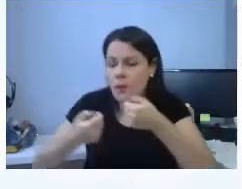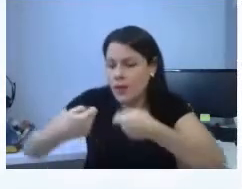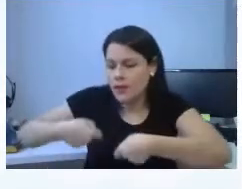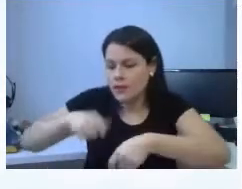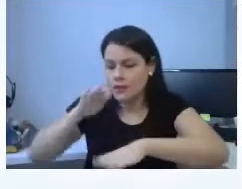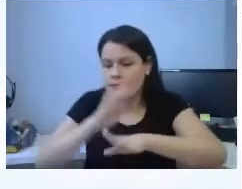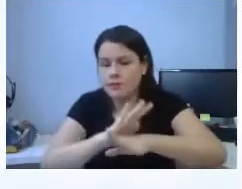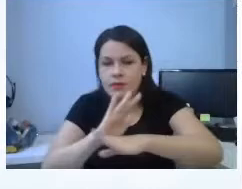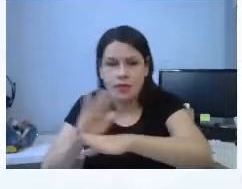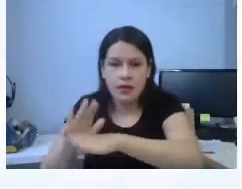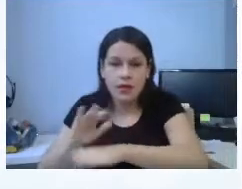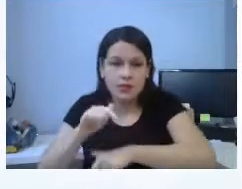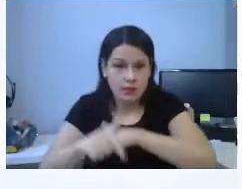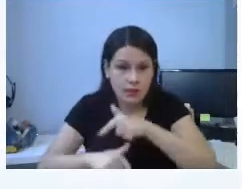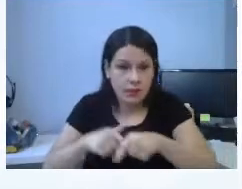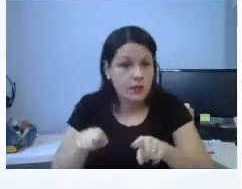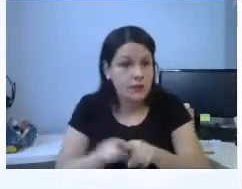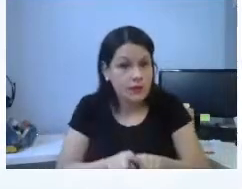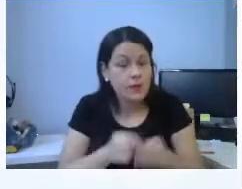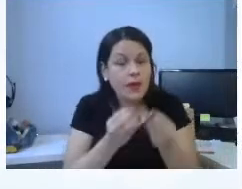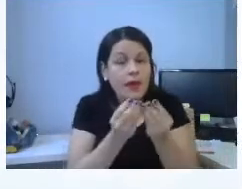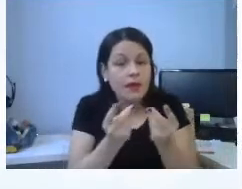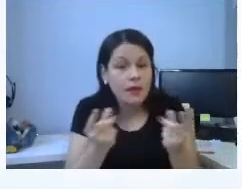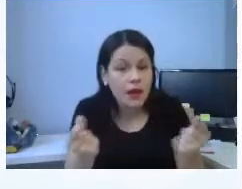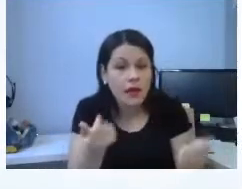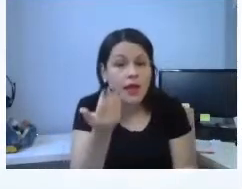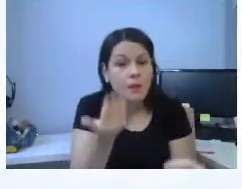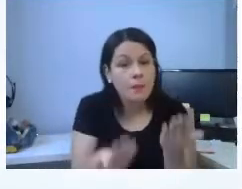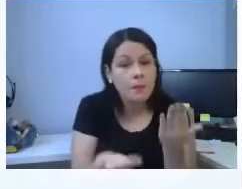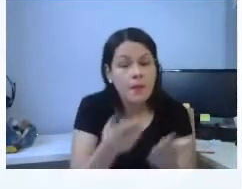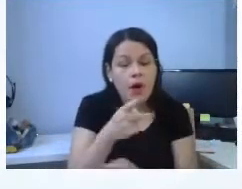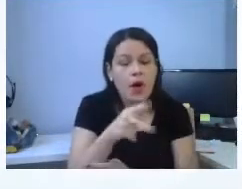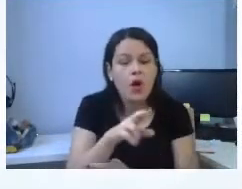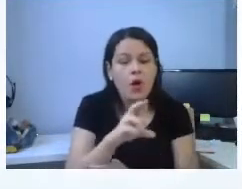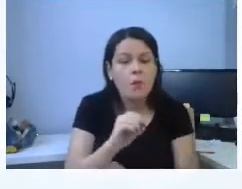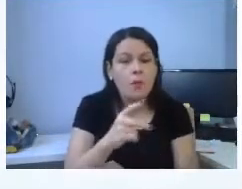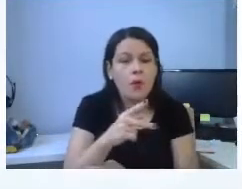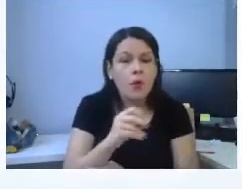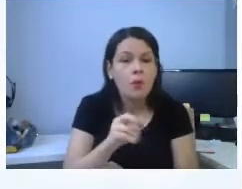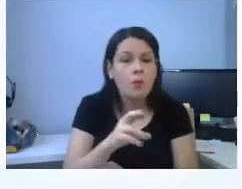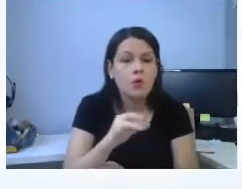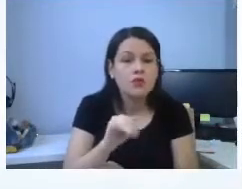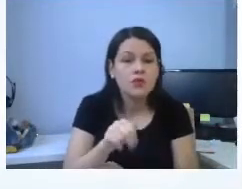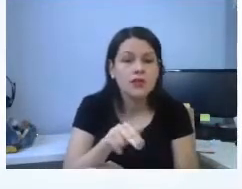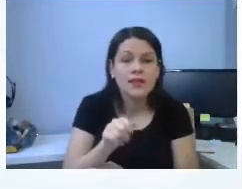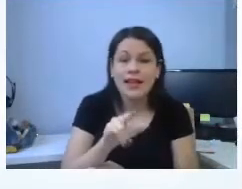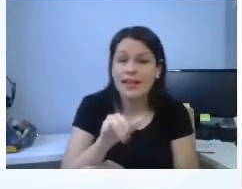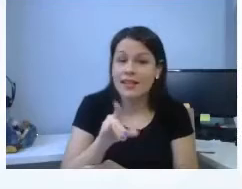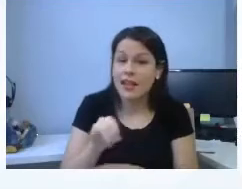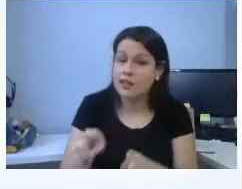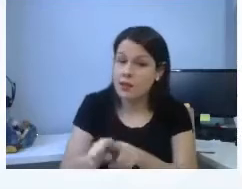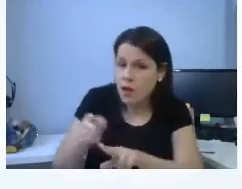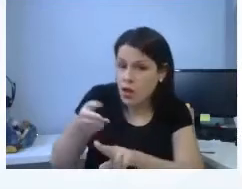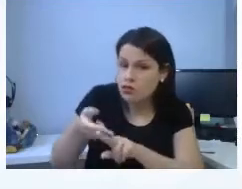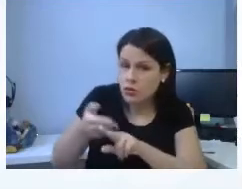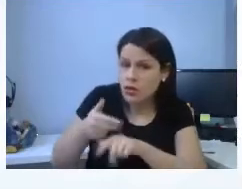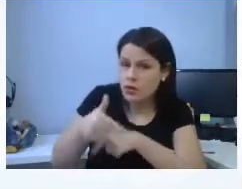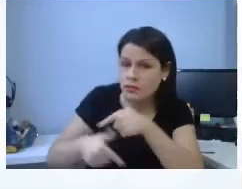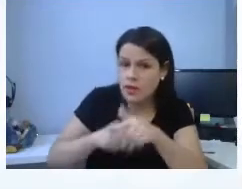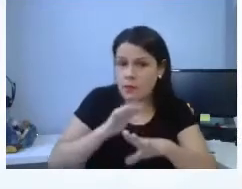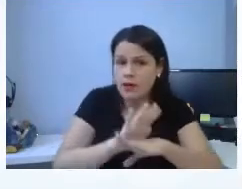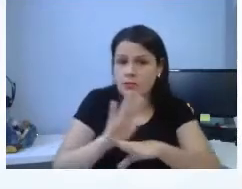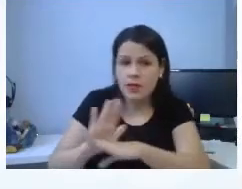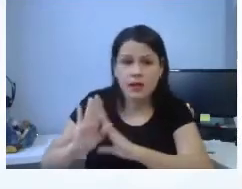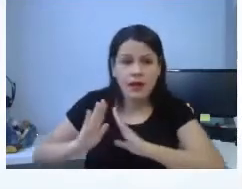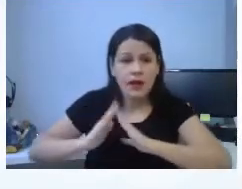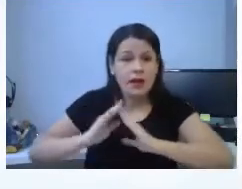da proporcionalidade da prestação de serviço e da utilidade da prestação de serviço. Porque, não raro,